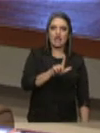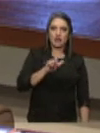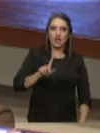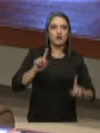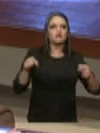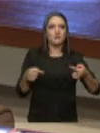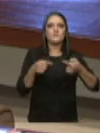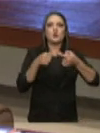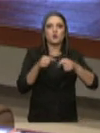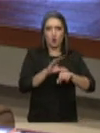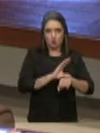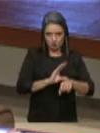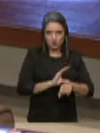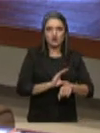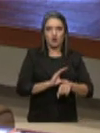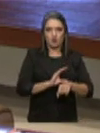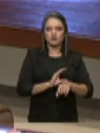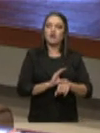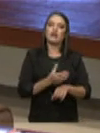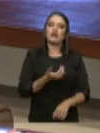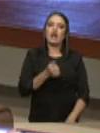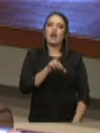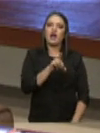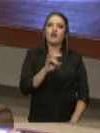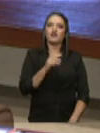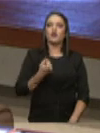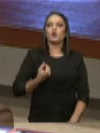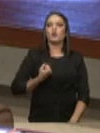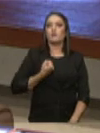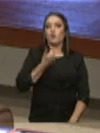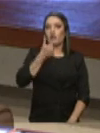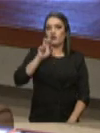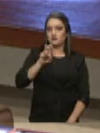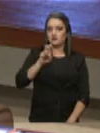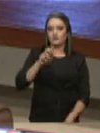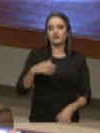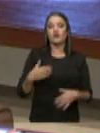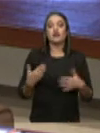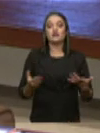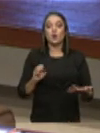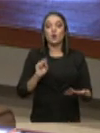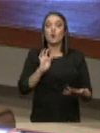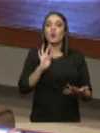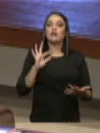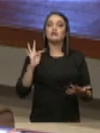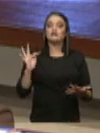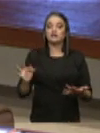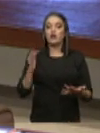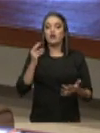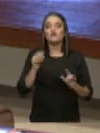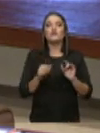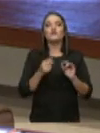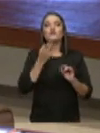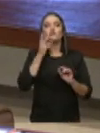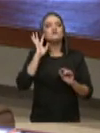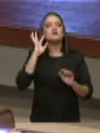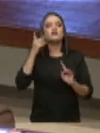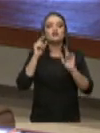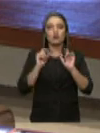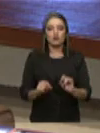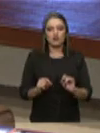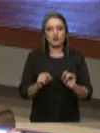no bojo da ADIM 15. Quer dizer, na verdade, ele julgou improcedente uma ação declaratória